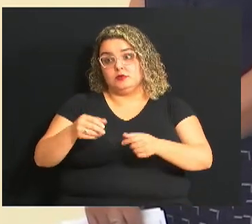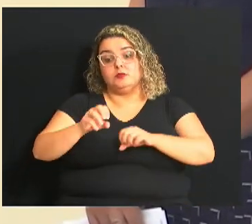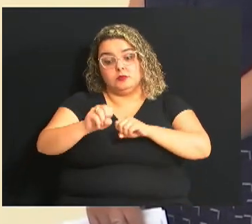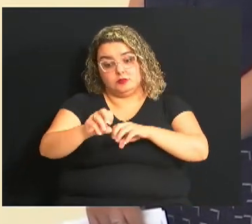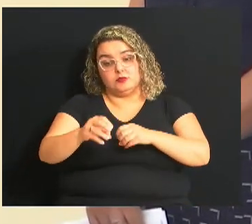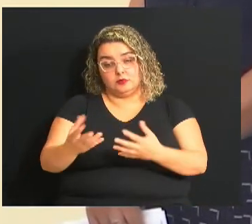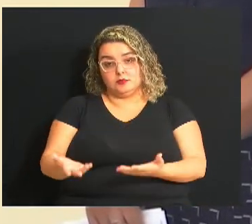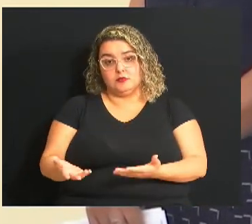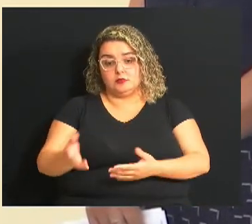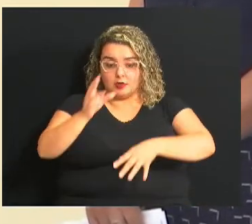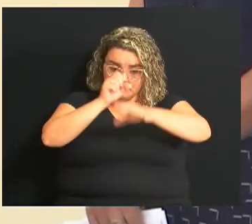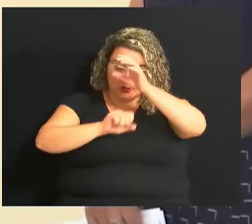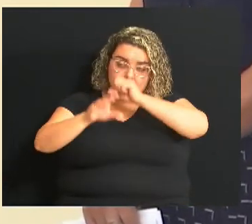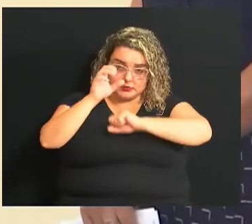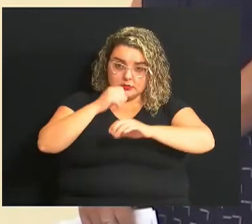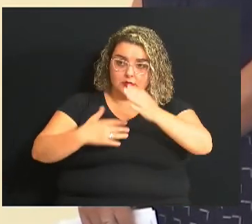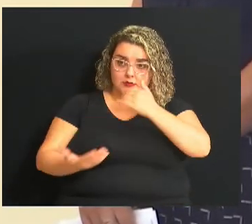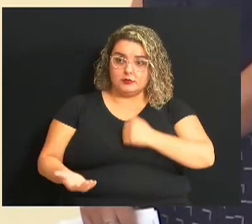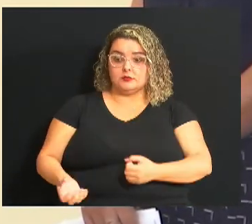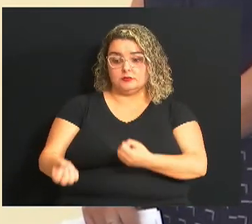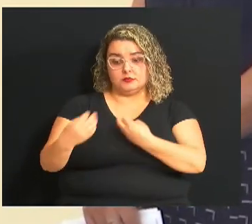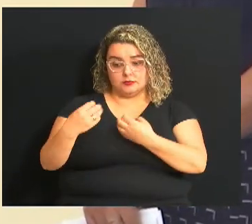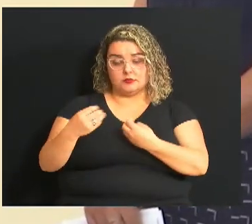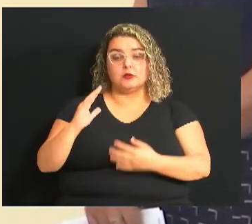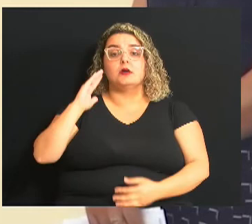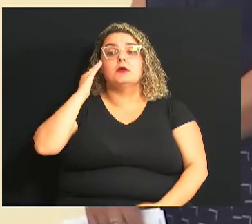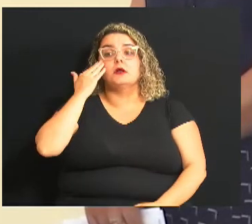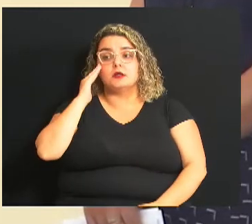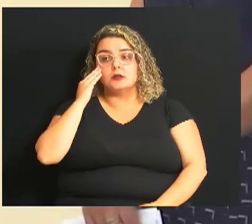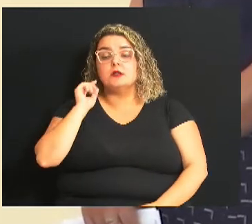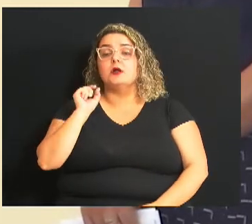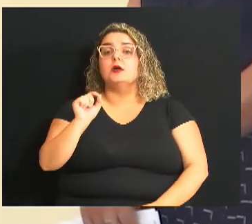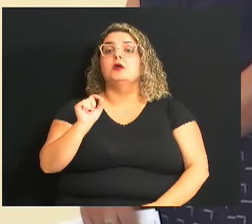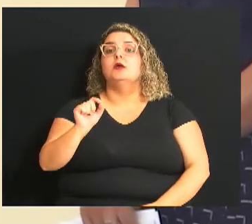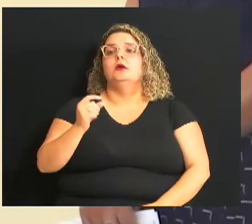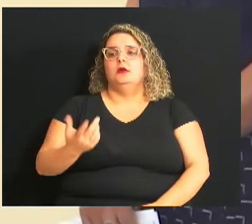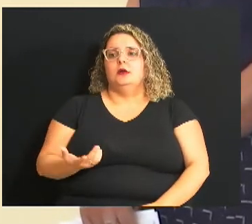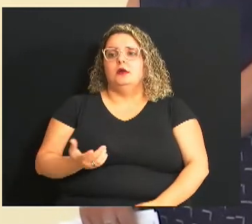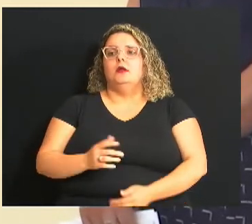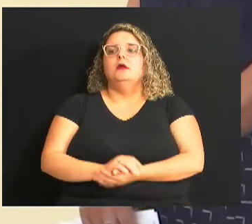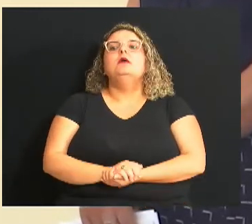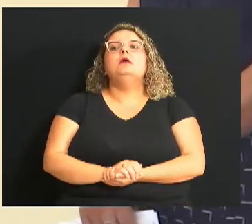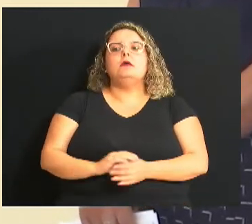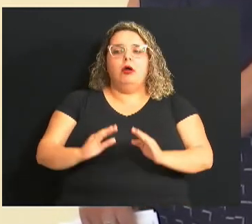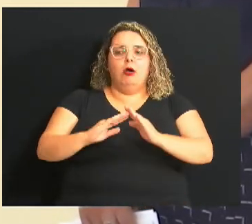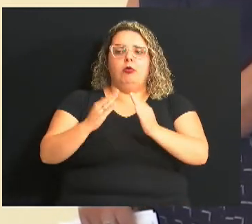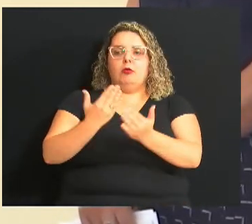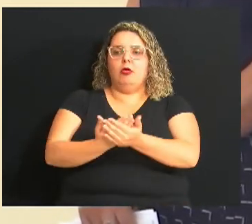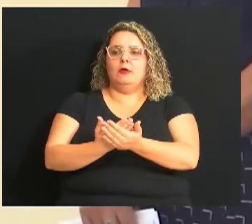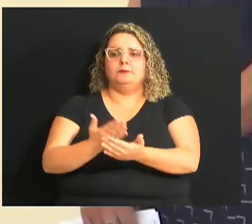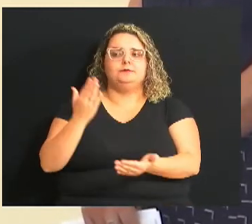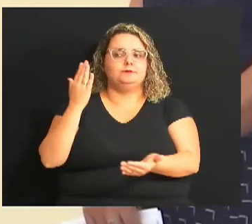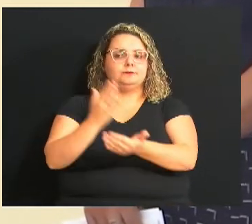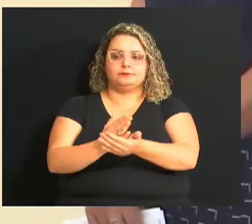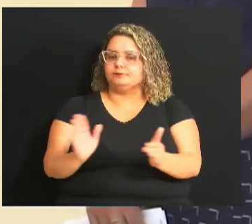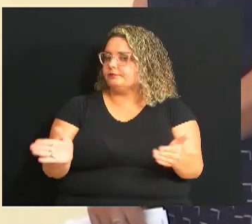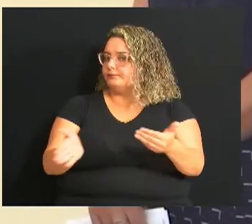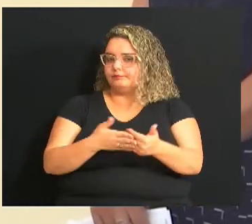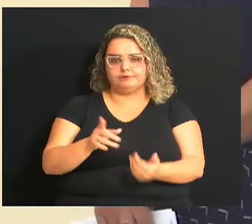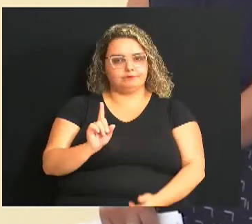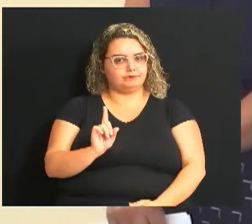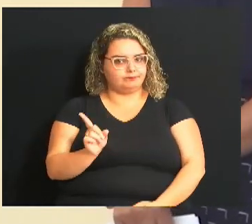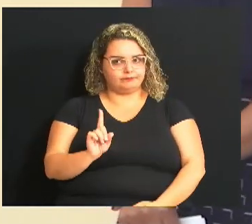A gente entendeu que as escolas não param e não fecham.